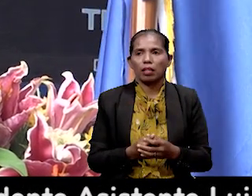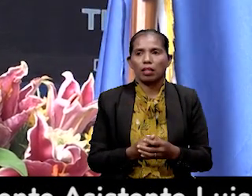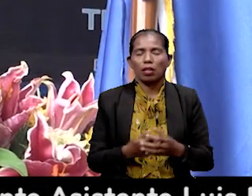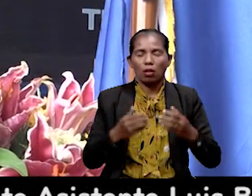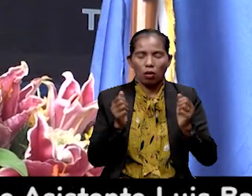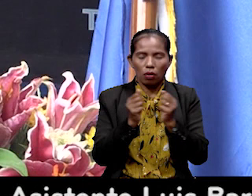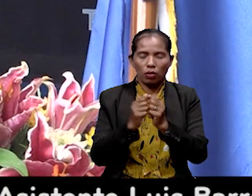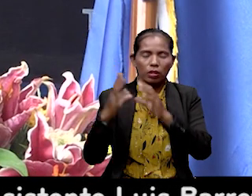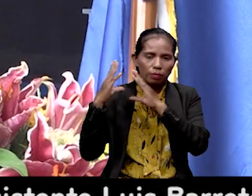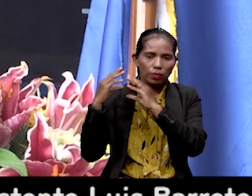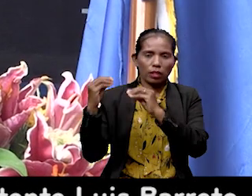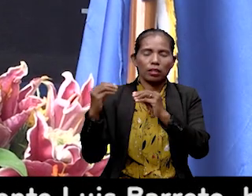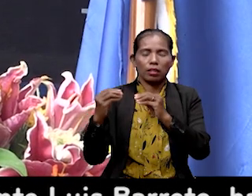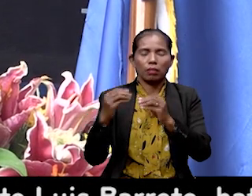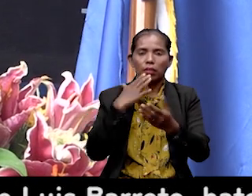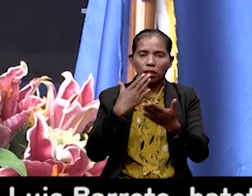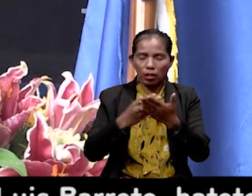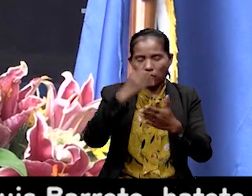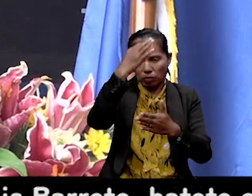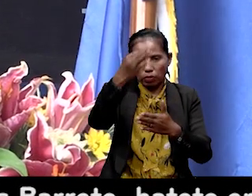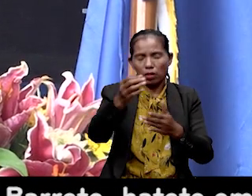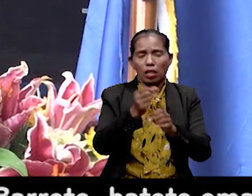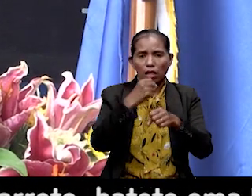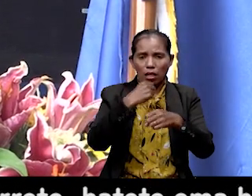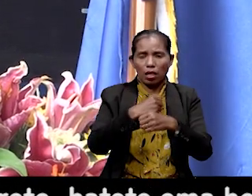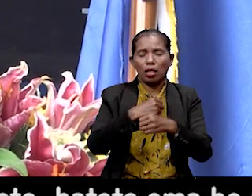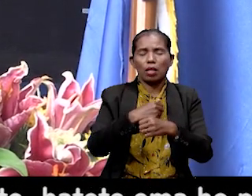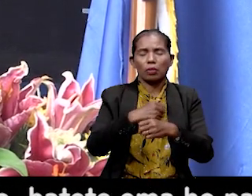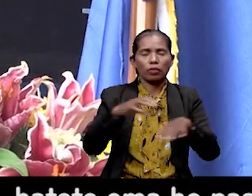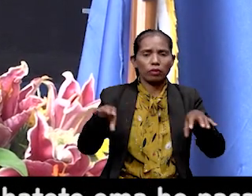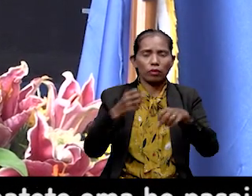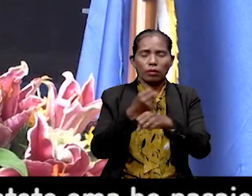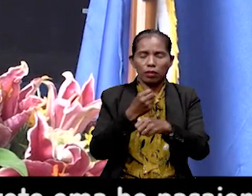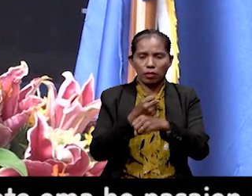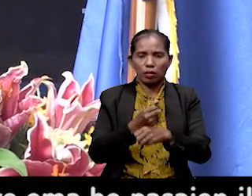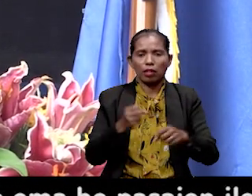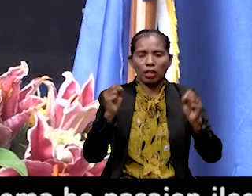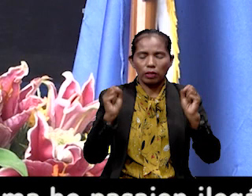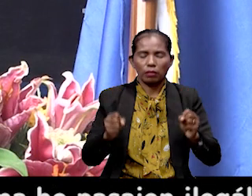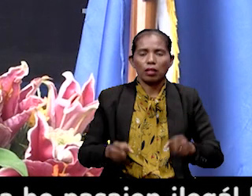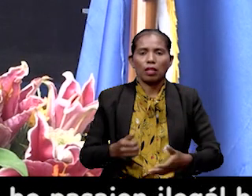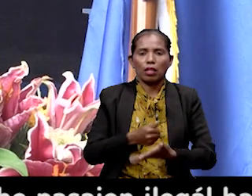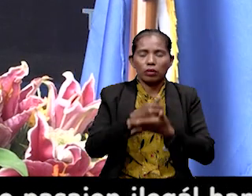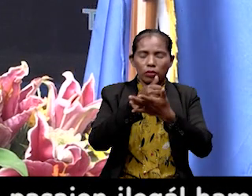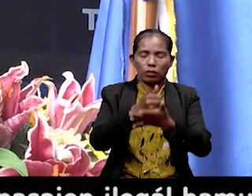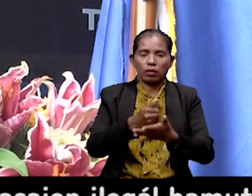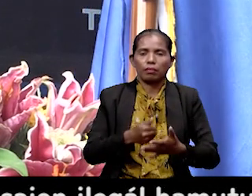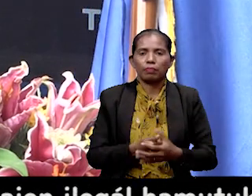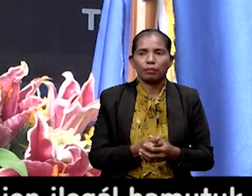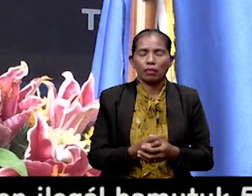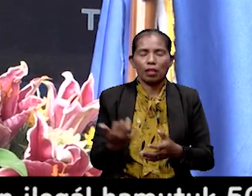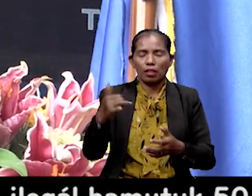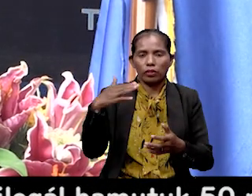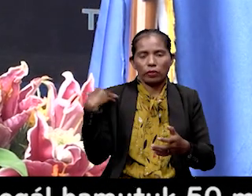para o futuro. Há um esforço roto-roto. Há uma segura condição necessária.